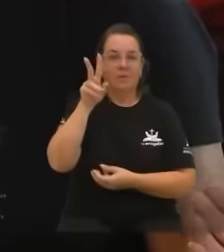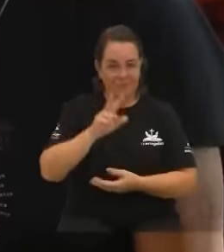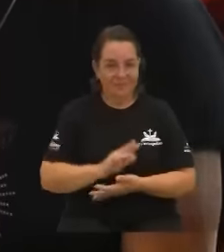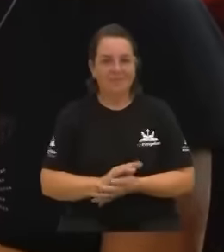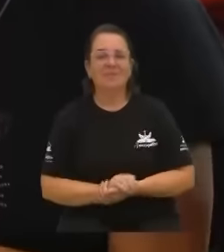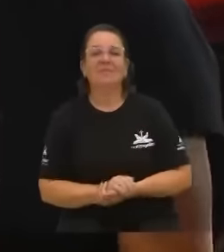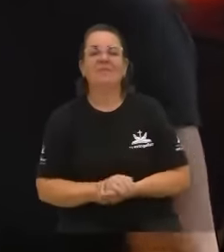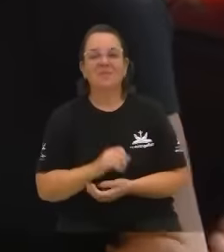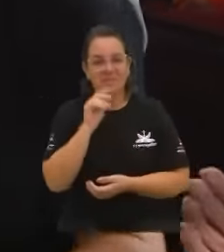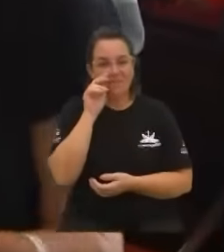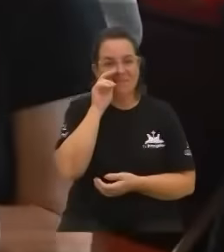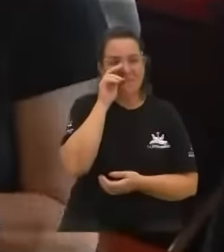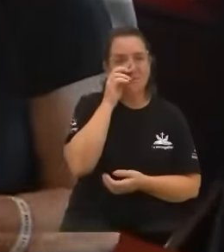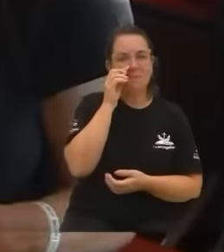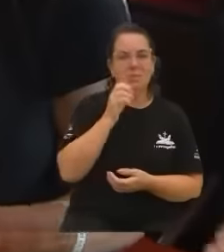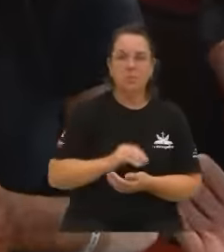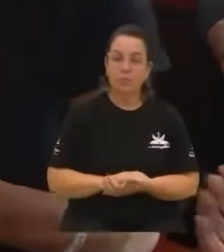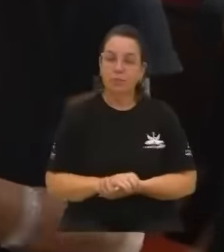alma.